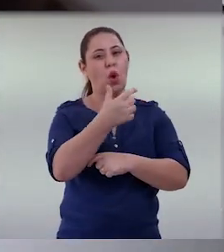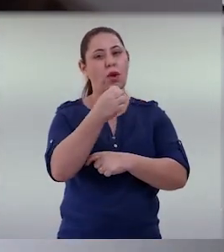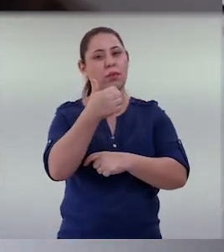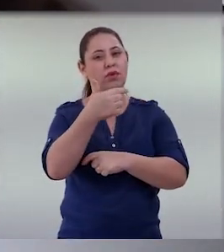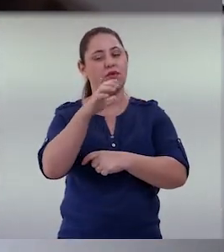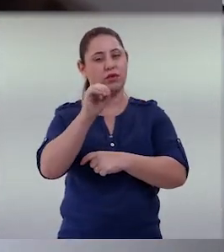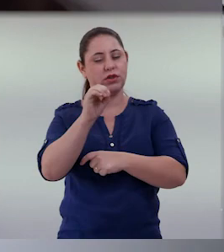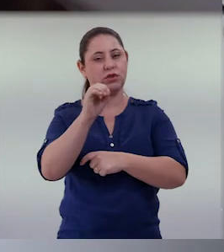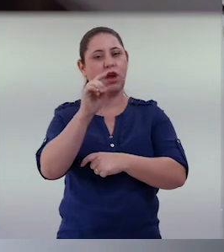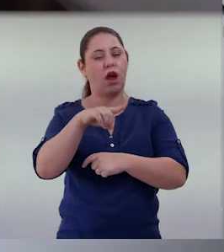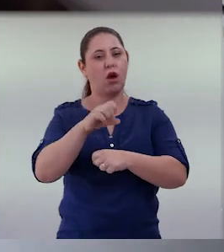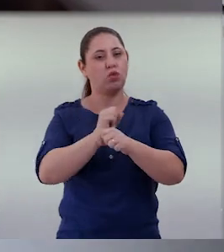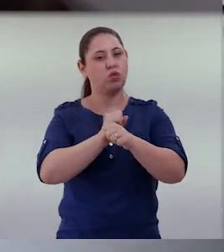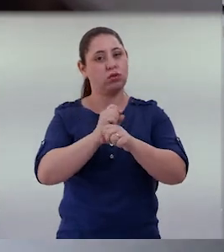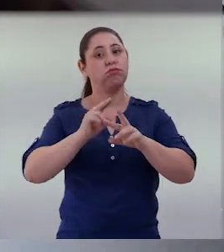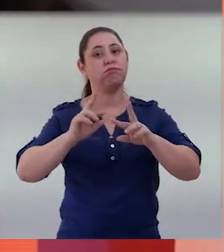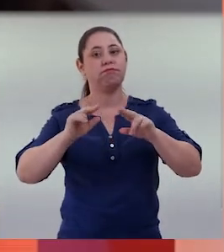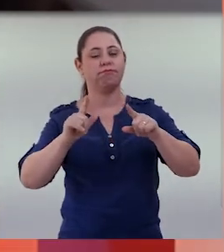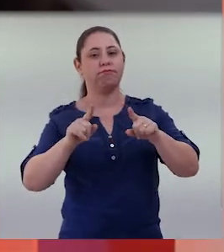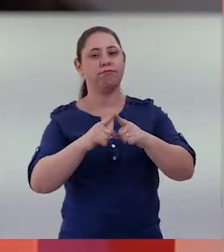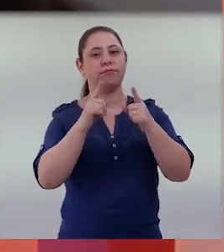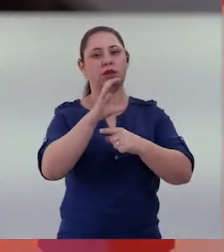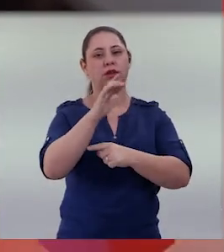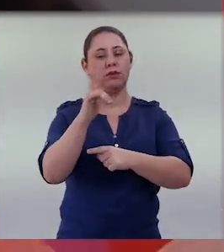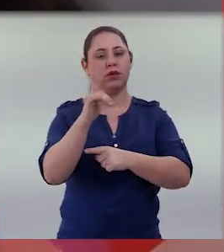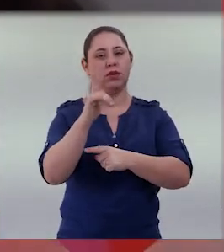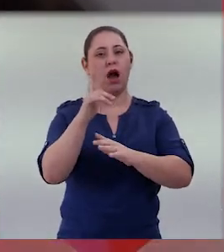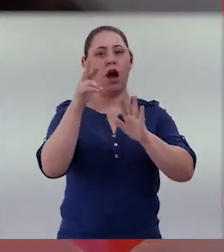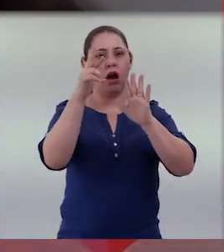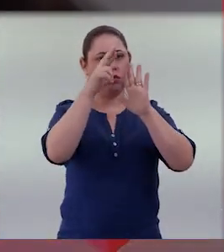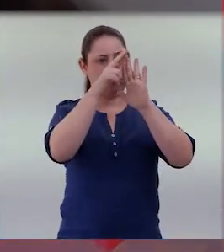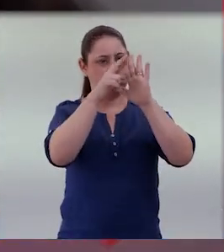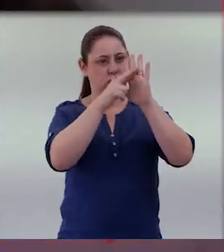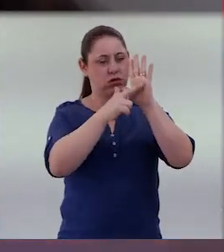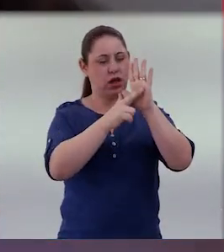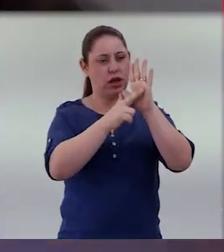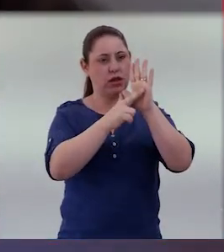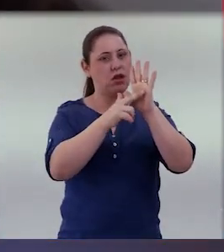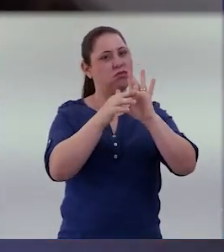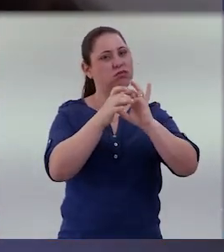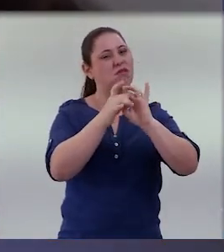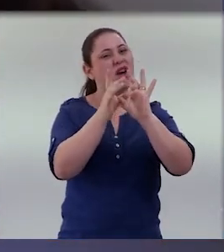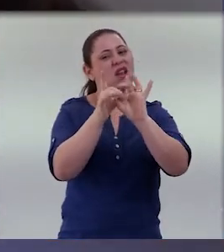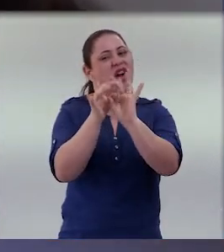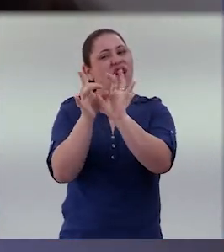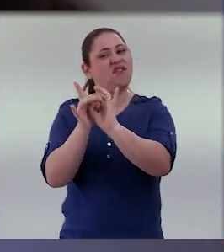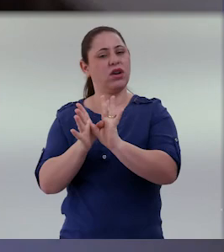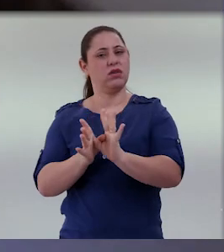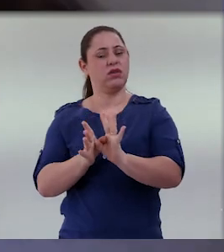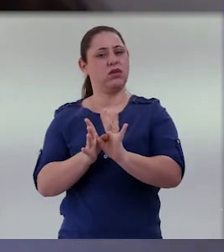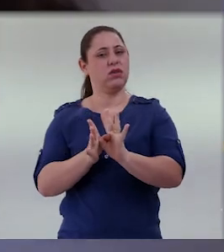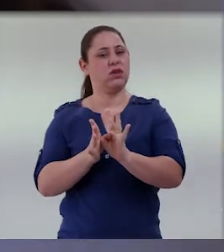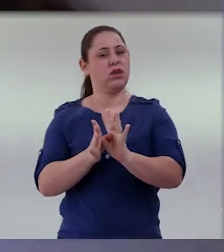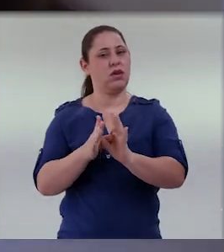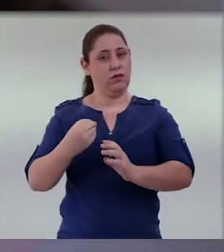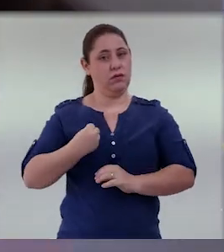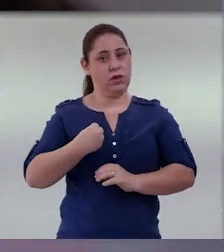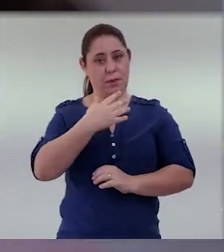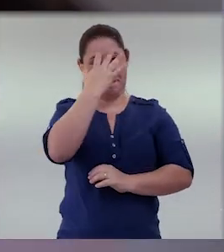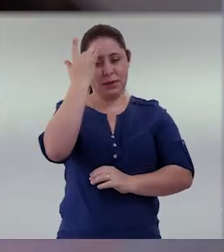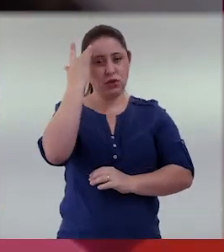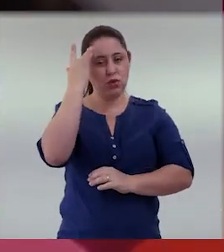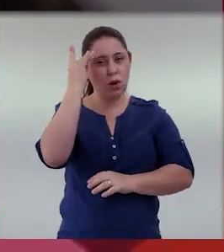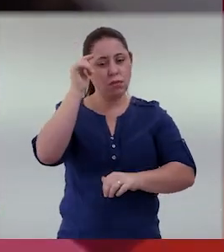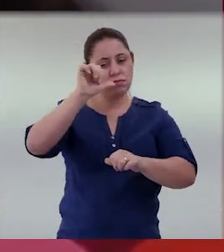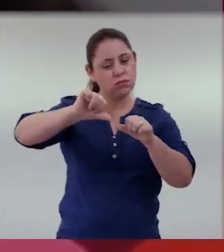registrar, 2020 é um ano atípico, apesar que aqui em Campo Grande as regras estão bem mais flexíveis, a rotina